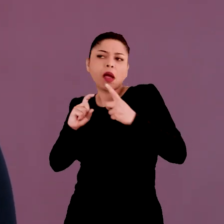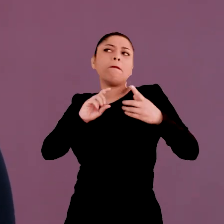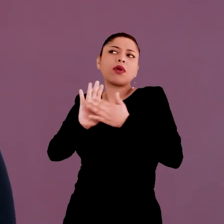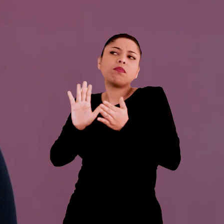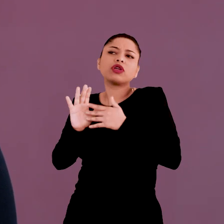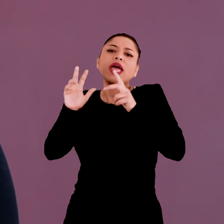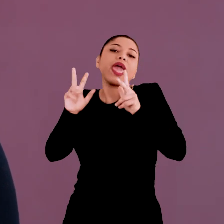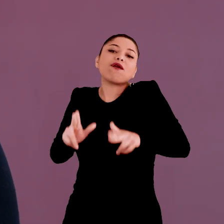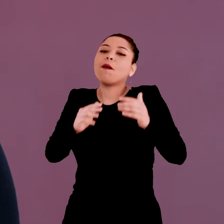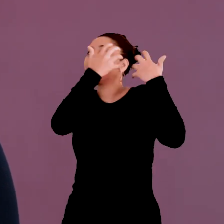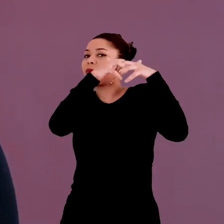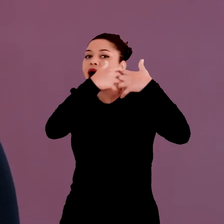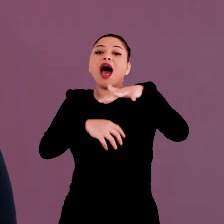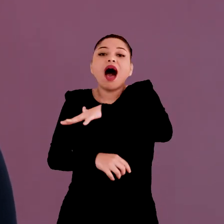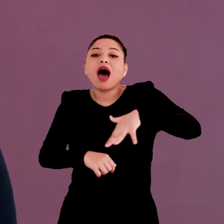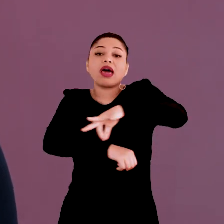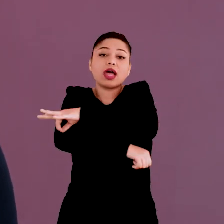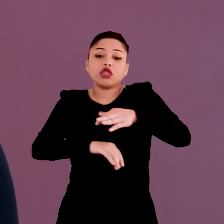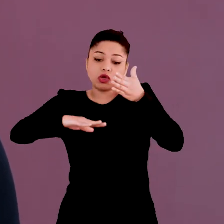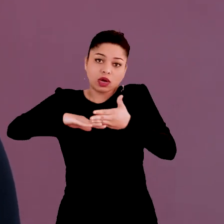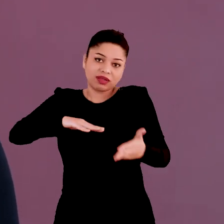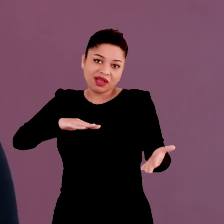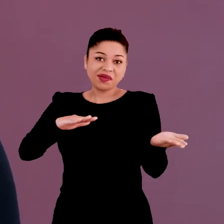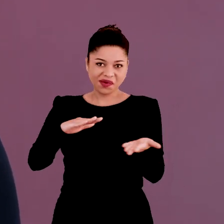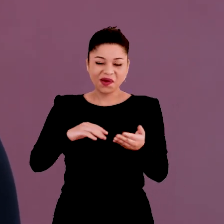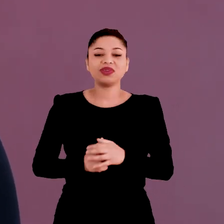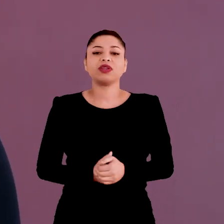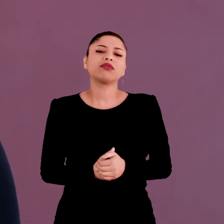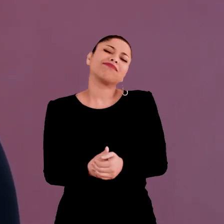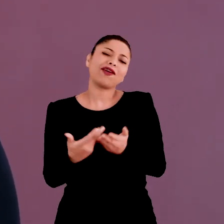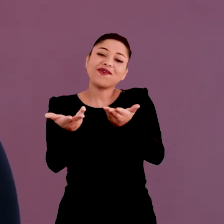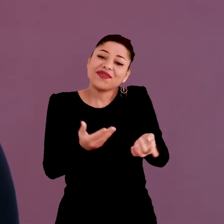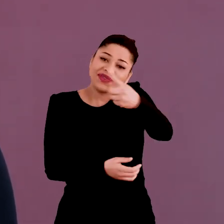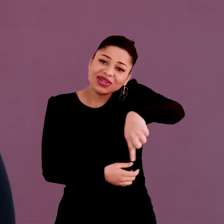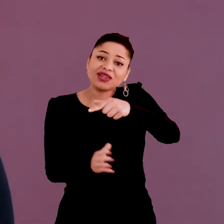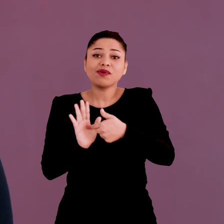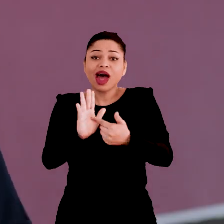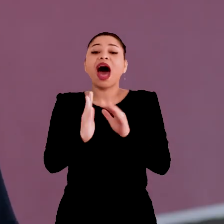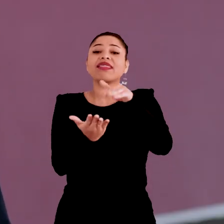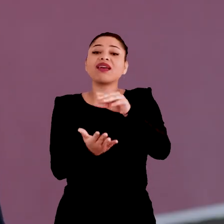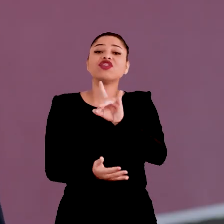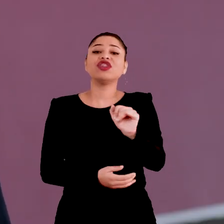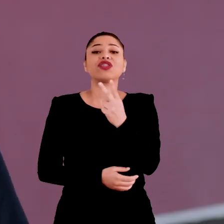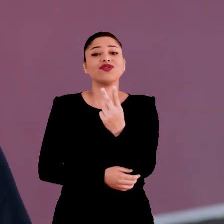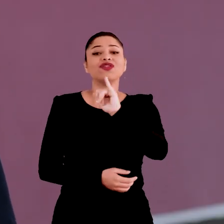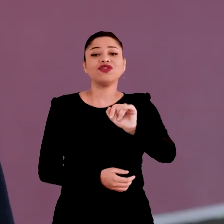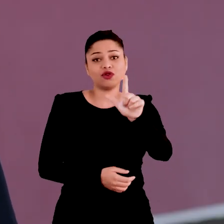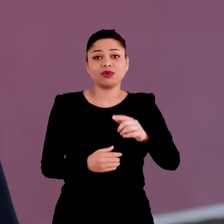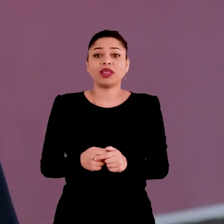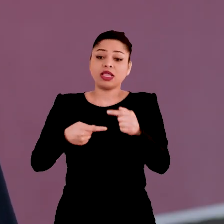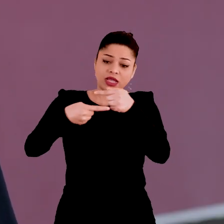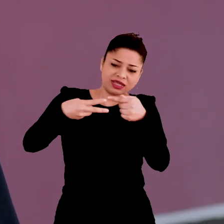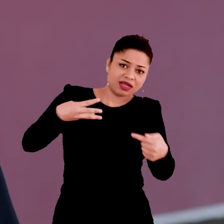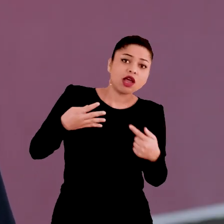uma reflexão sobre o campo da arquitetura contemporâneo. Fica aqui o convite, a exposição fica até 2 de julho. Nas próximas semanas, nós vamos